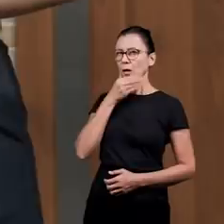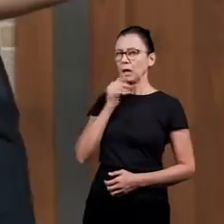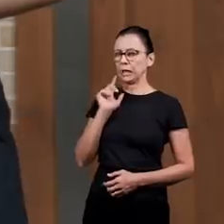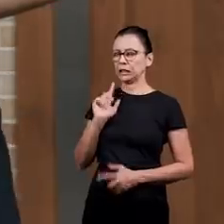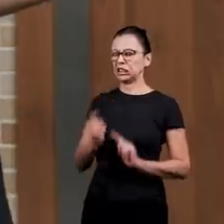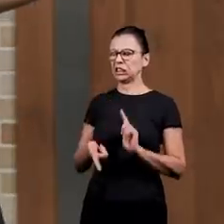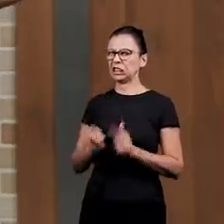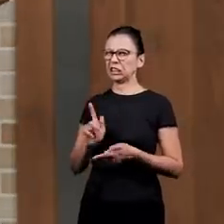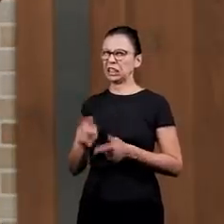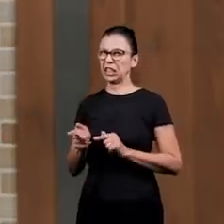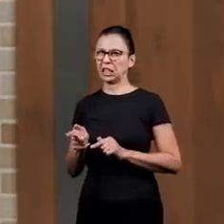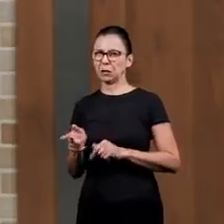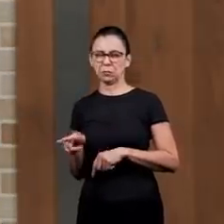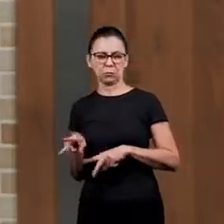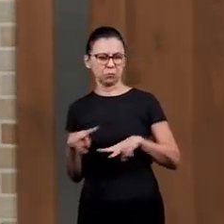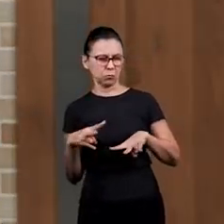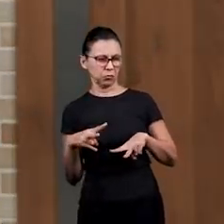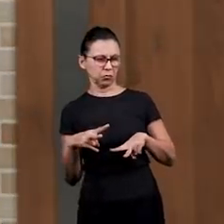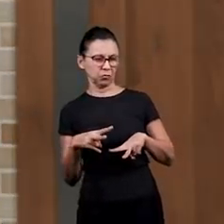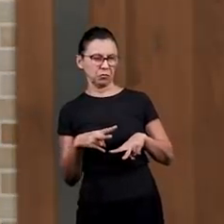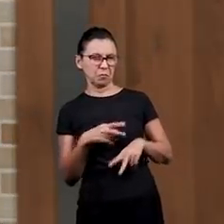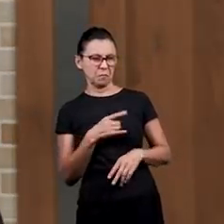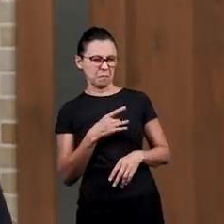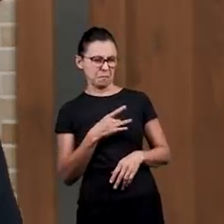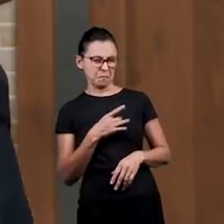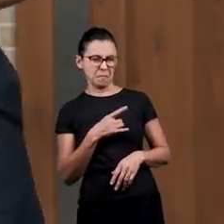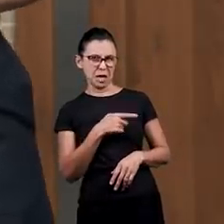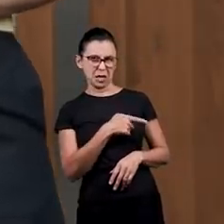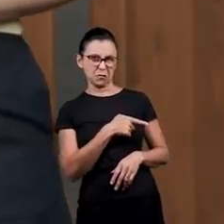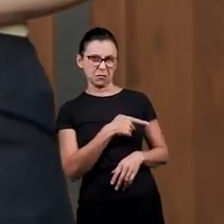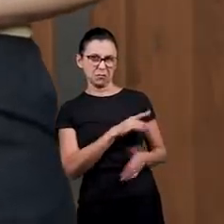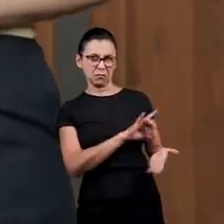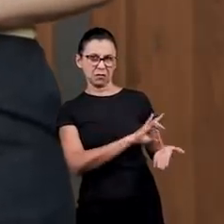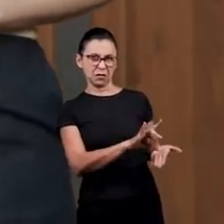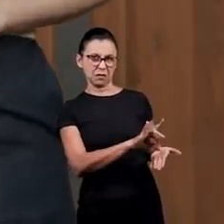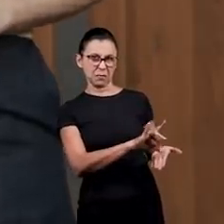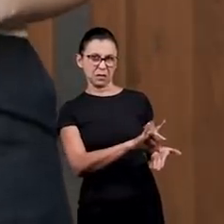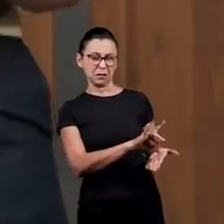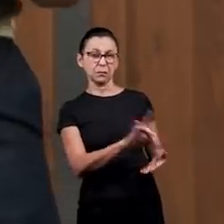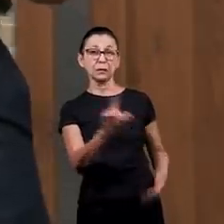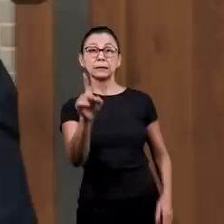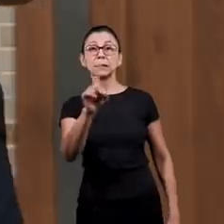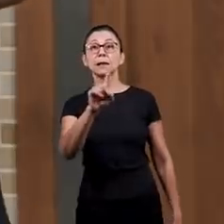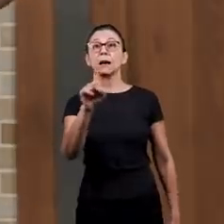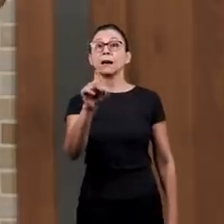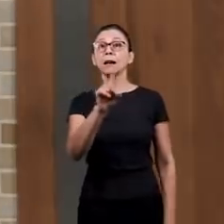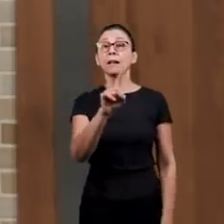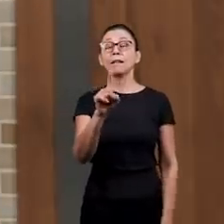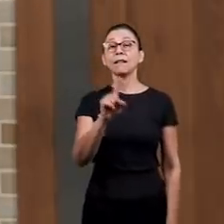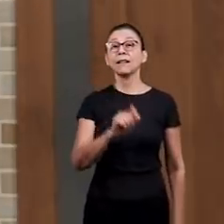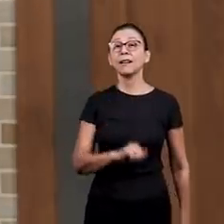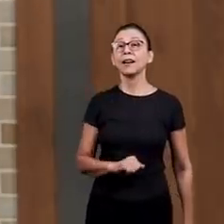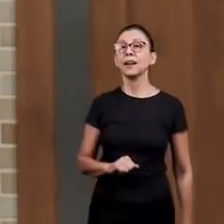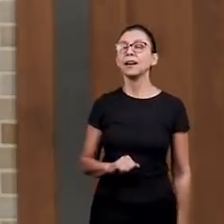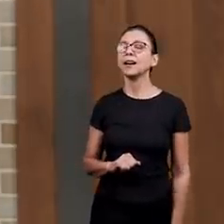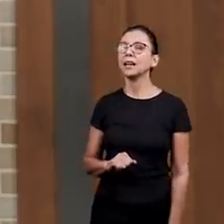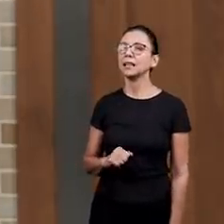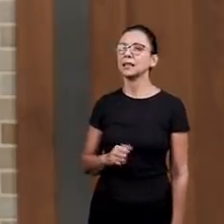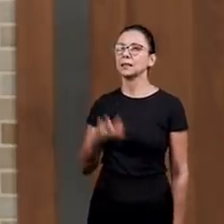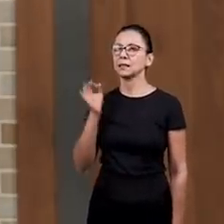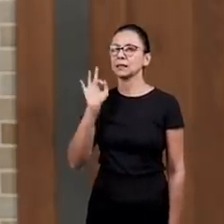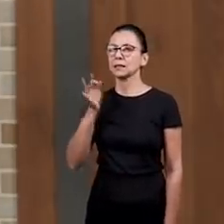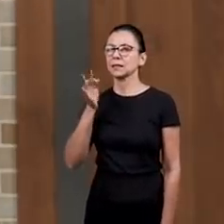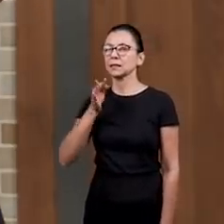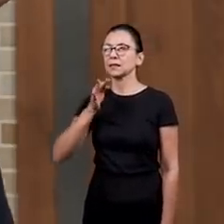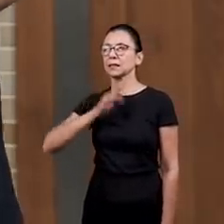do exército dos midianitas? Não, Gideão não teve medo, pois ele sabia que o Senhor